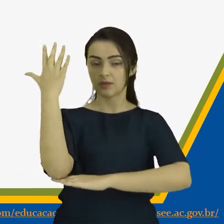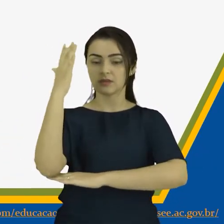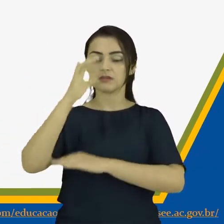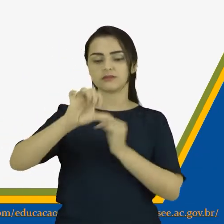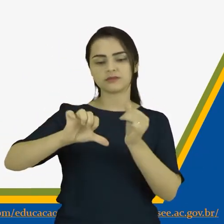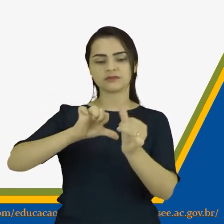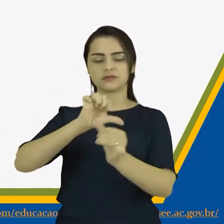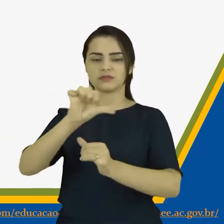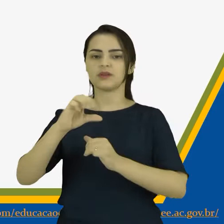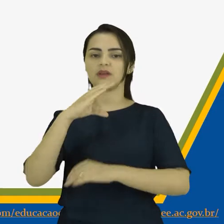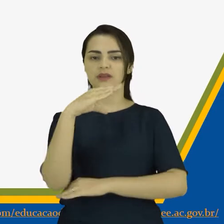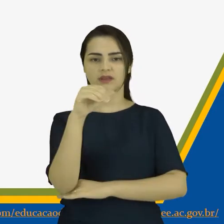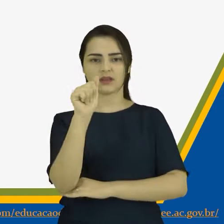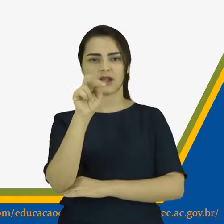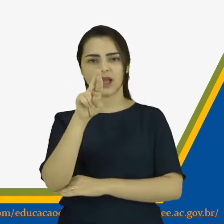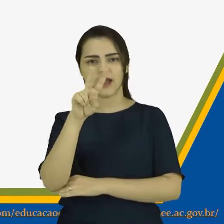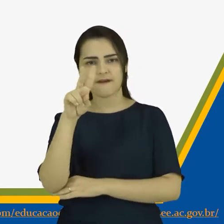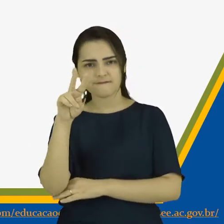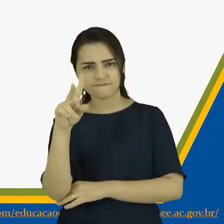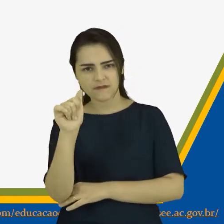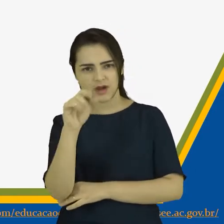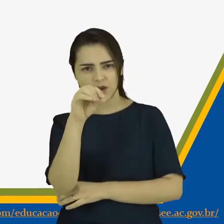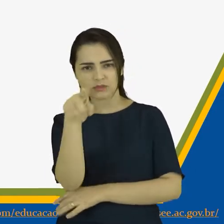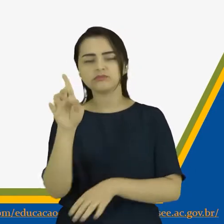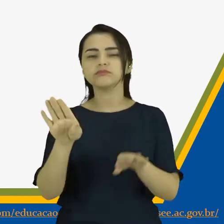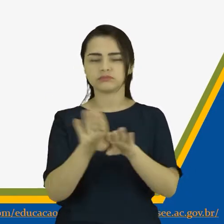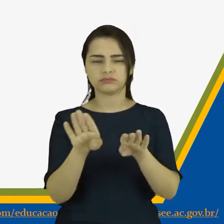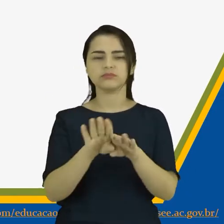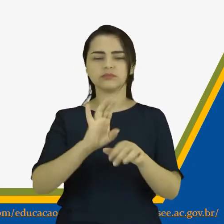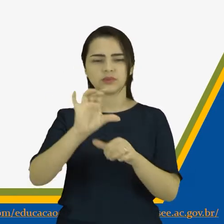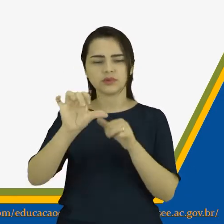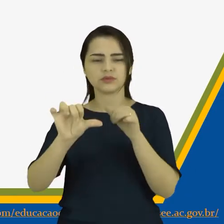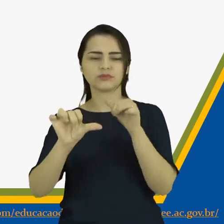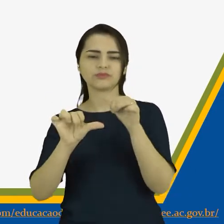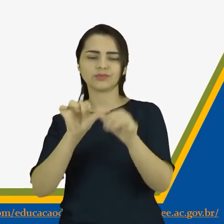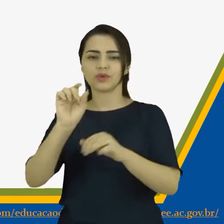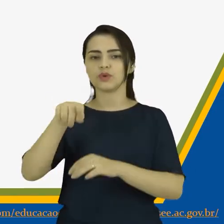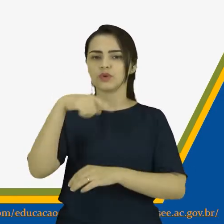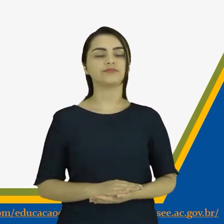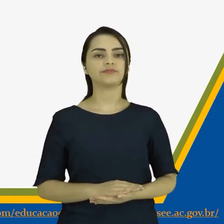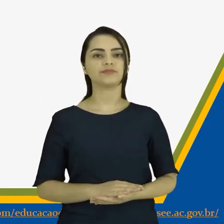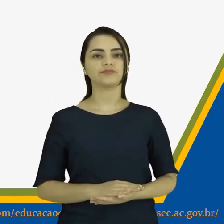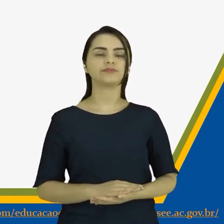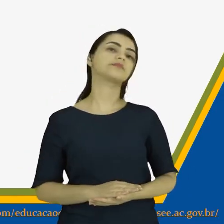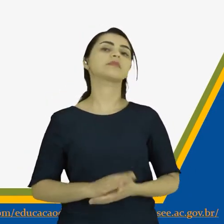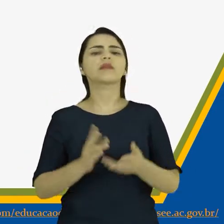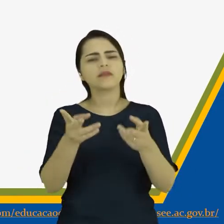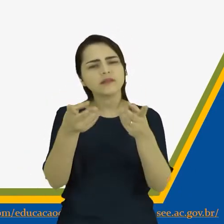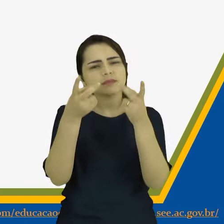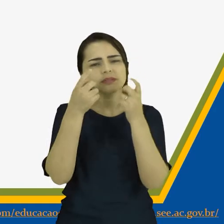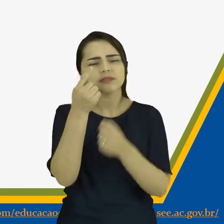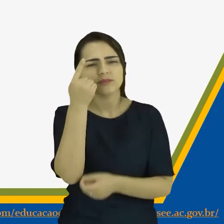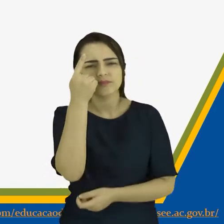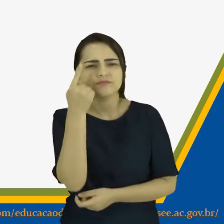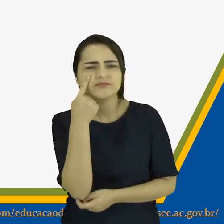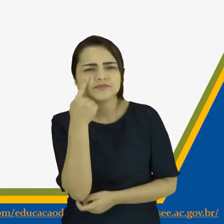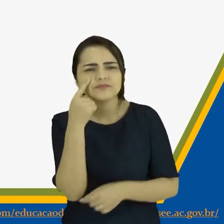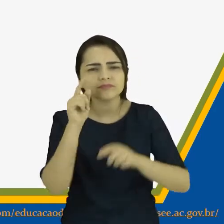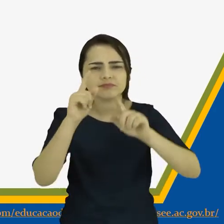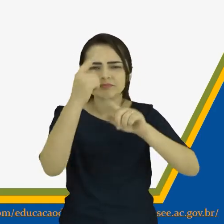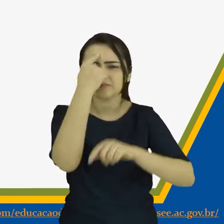em carvão e também houve o surgimento de outra substância que foi o fogo. Observe as imagens